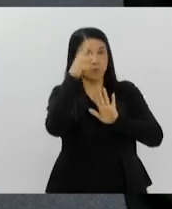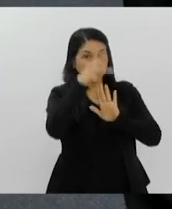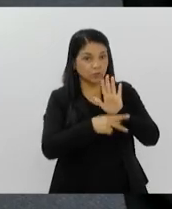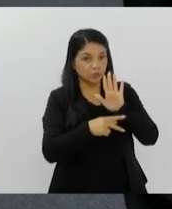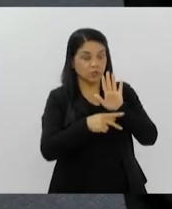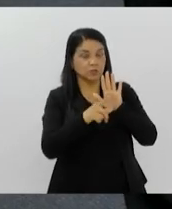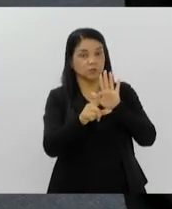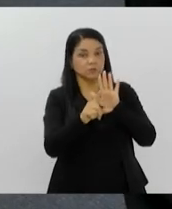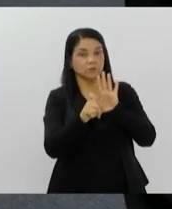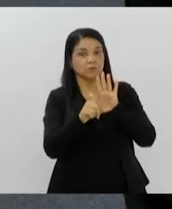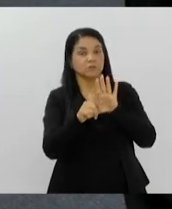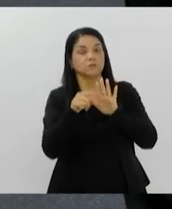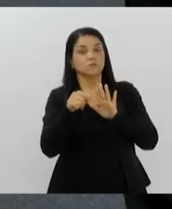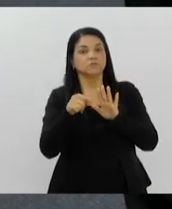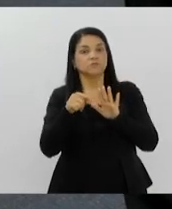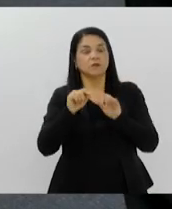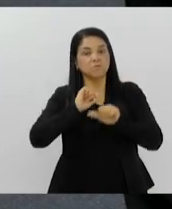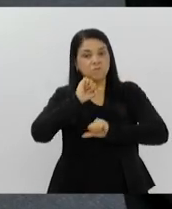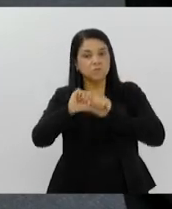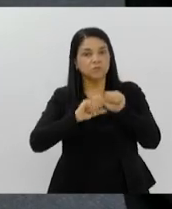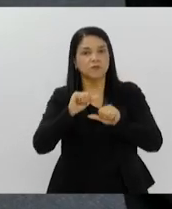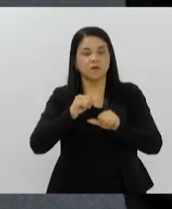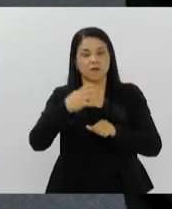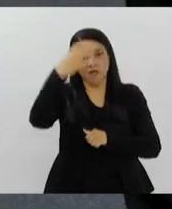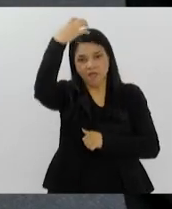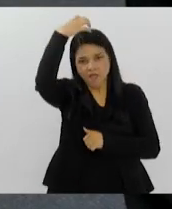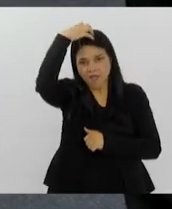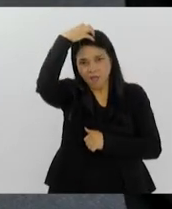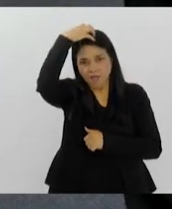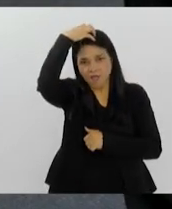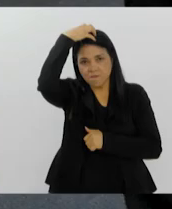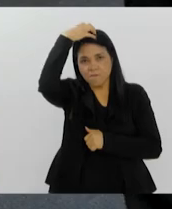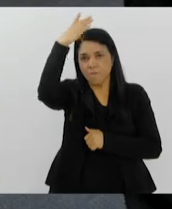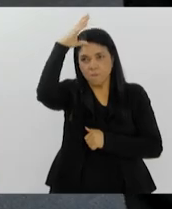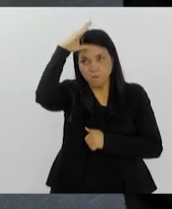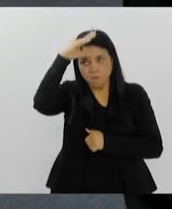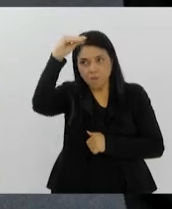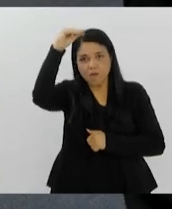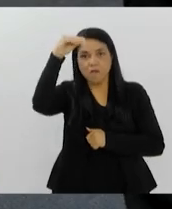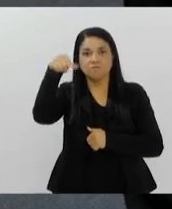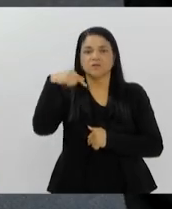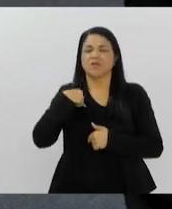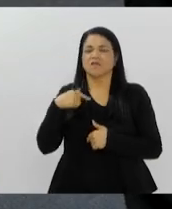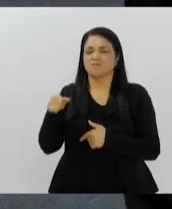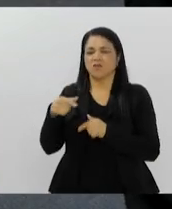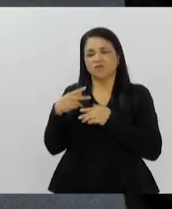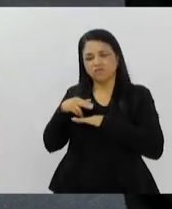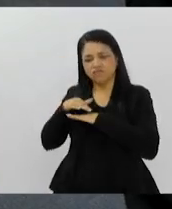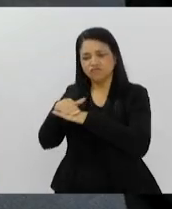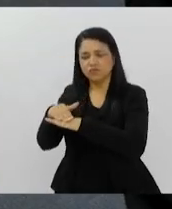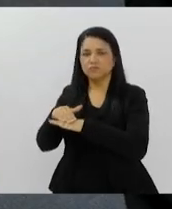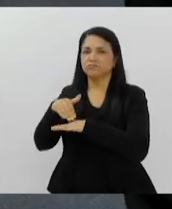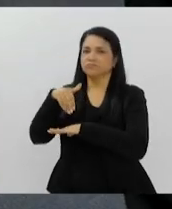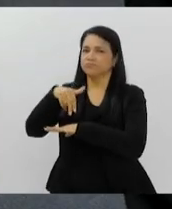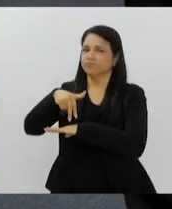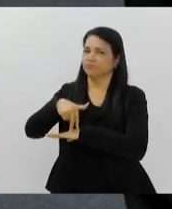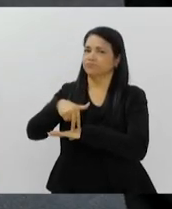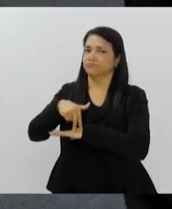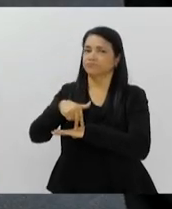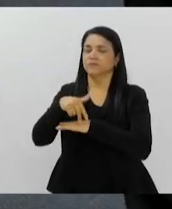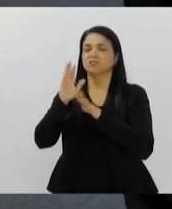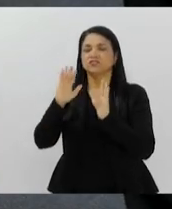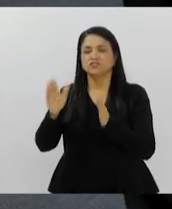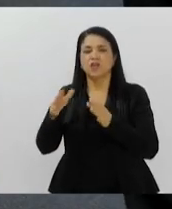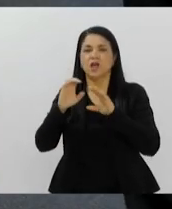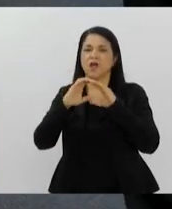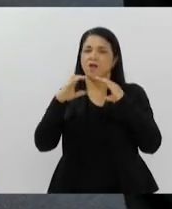Rei Pelé, eu fui lá no microfone, o autor do projeto ficou chateado, eu falei, gente, o Maracanã já faz uma